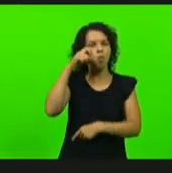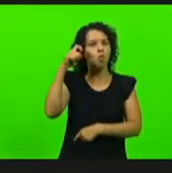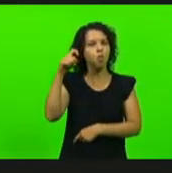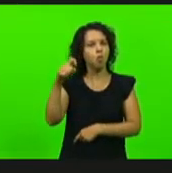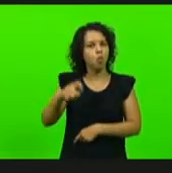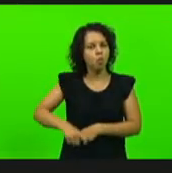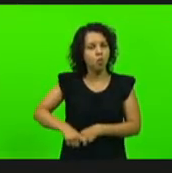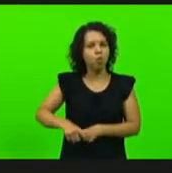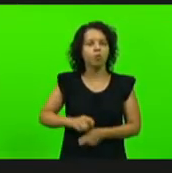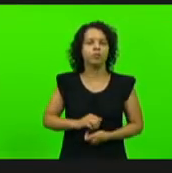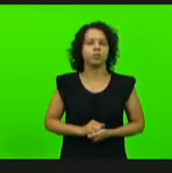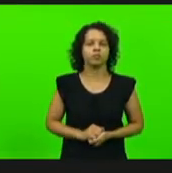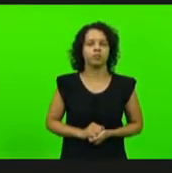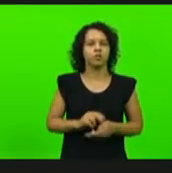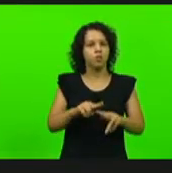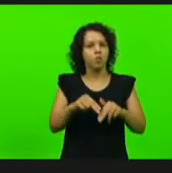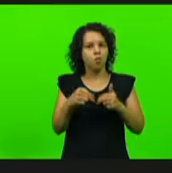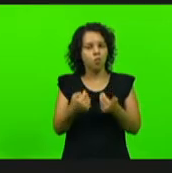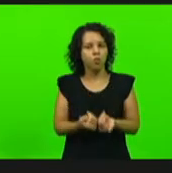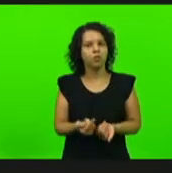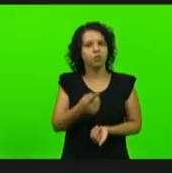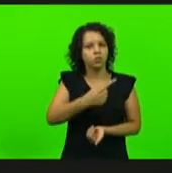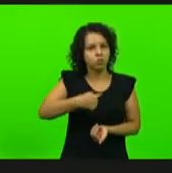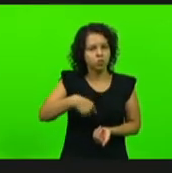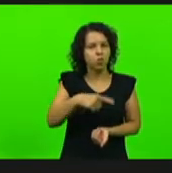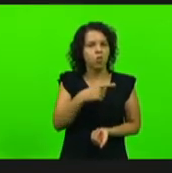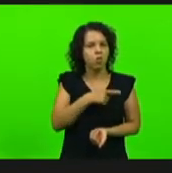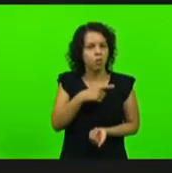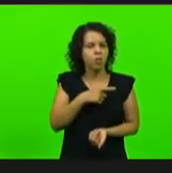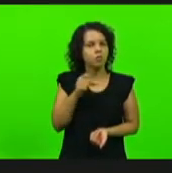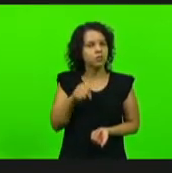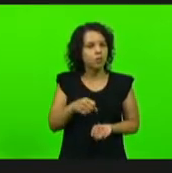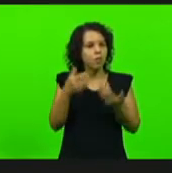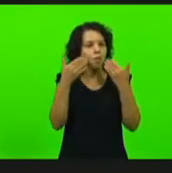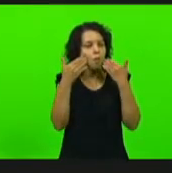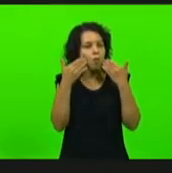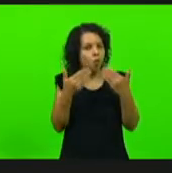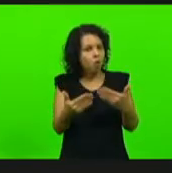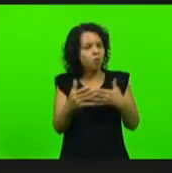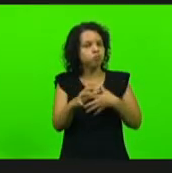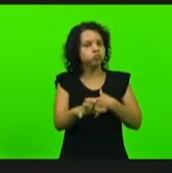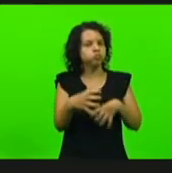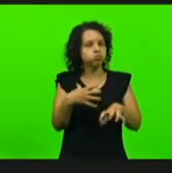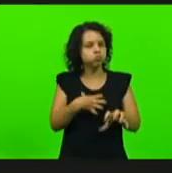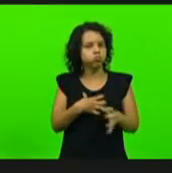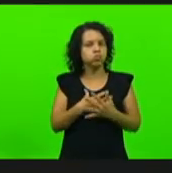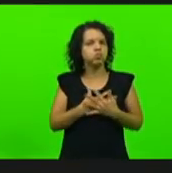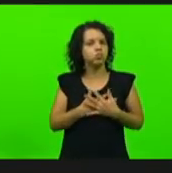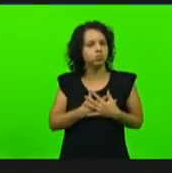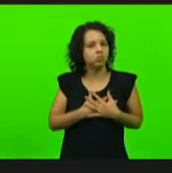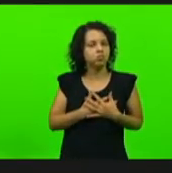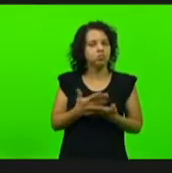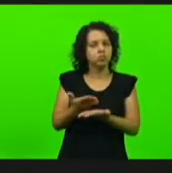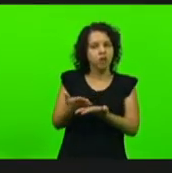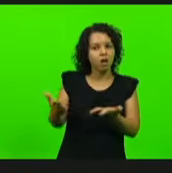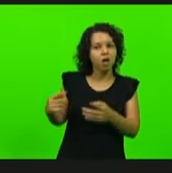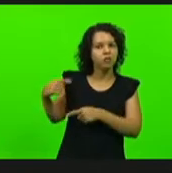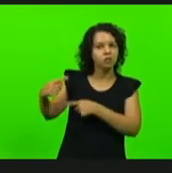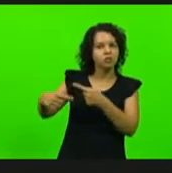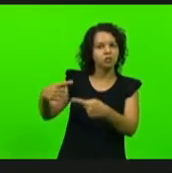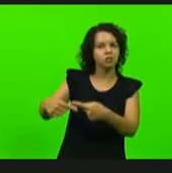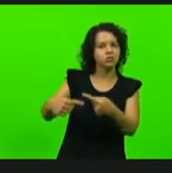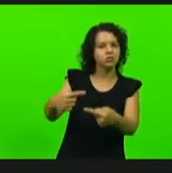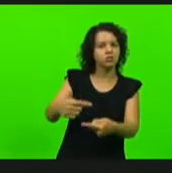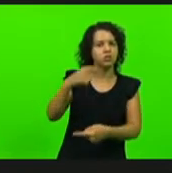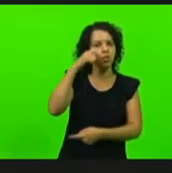Rússia. Por isso, nós temos sim que mostrar aqui nossa solidariedade a esses descendentes de ucranianos